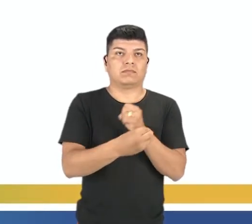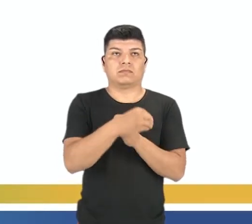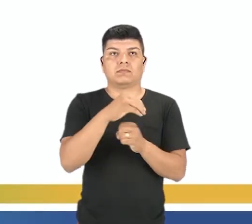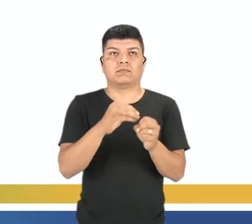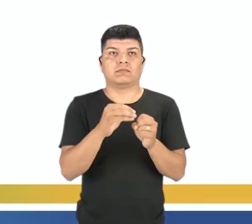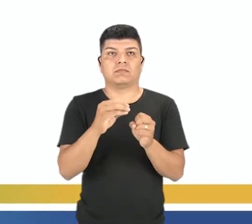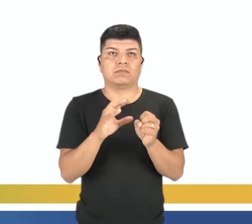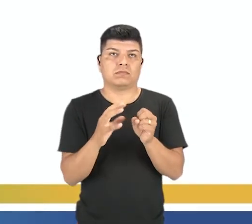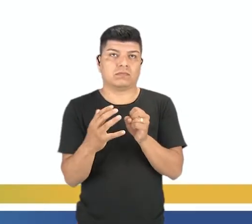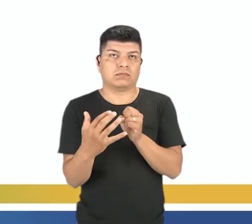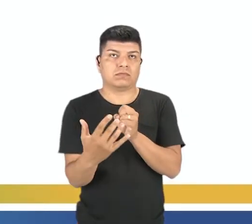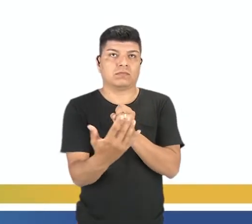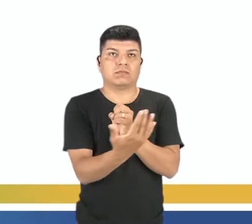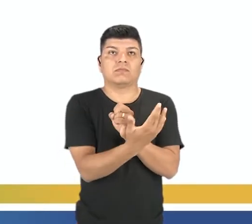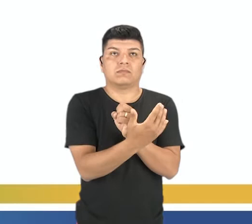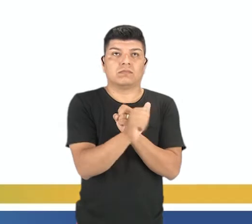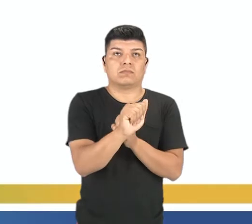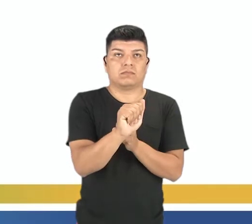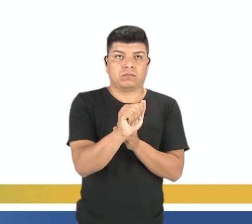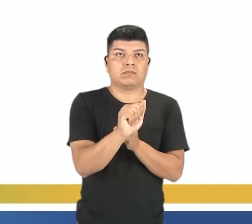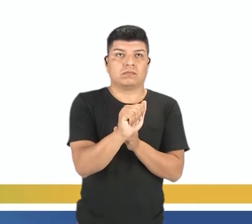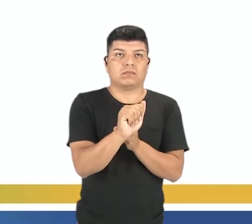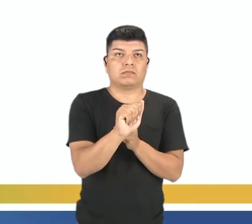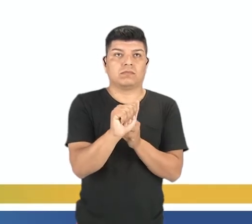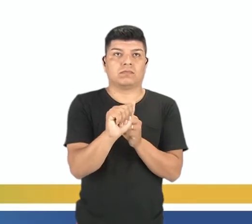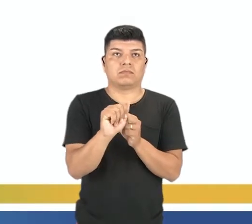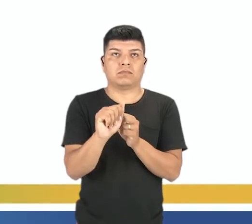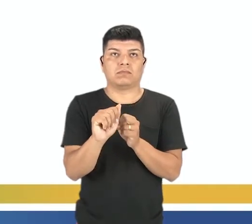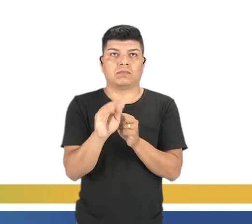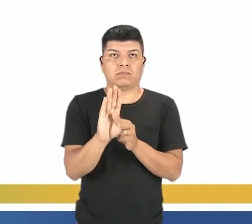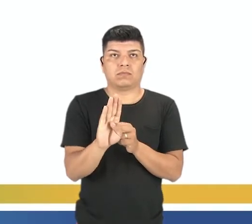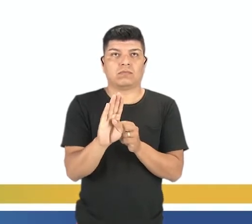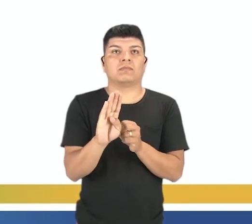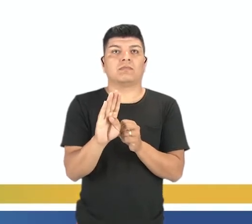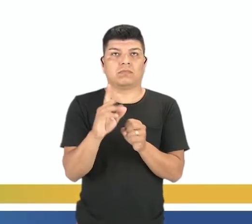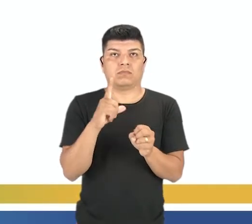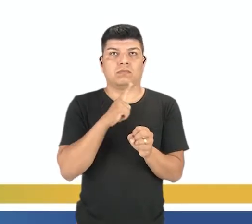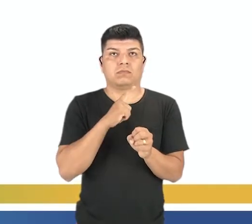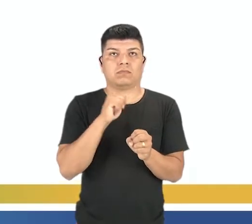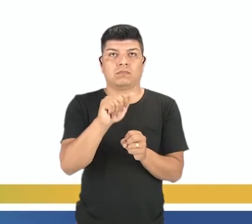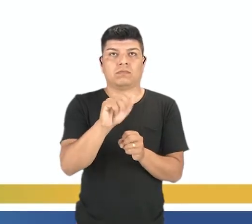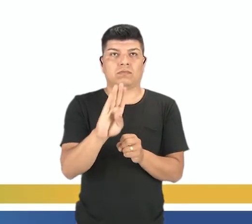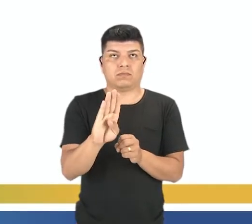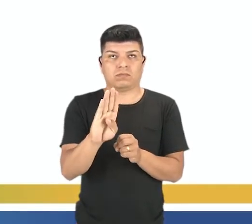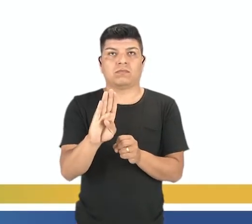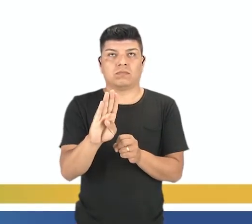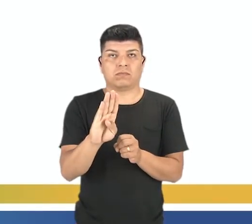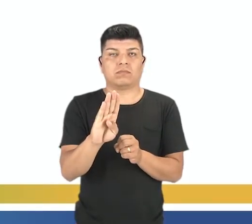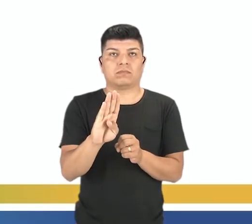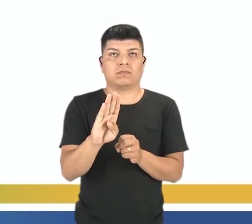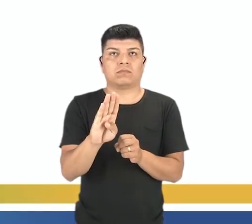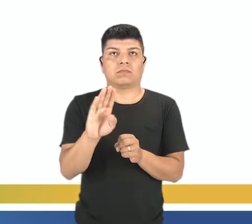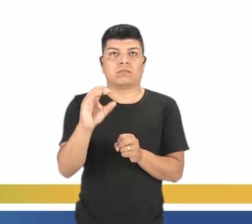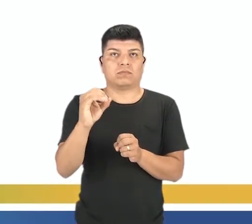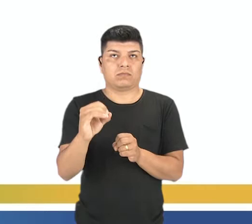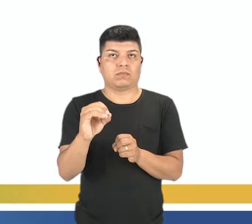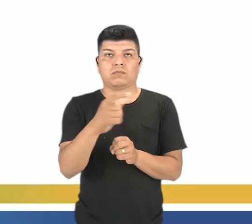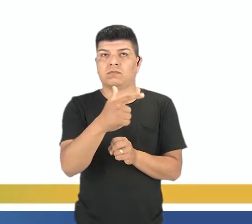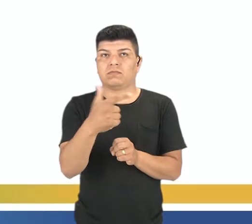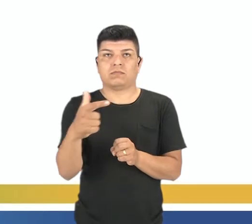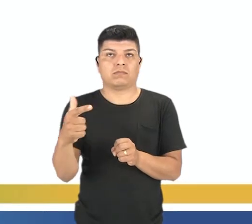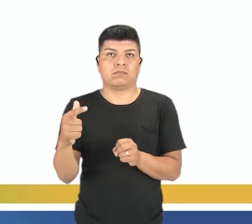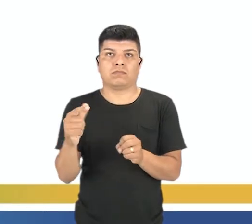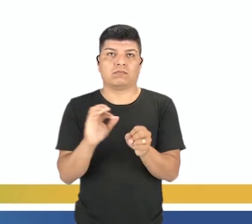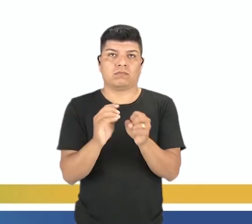Então, por exemplo, o A ele vai ter um antígeno A, o B vai ter um antígeno B, o AB vai ter um antígeno AB e o O não vai ter